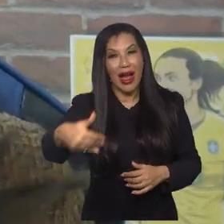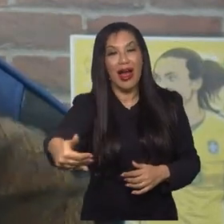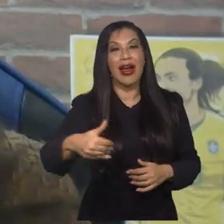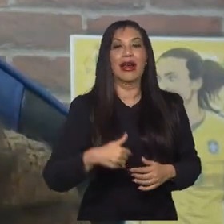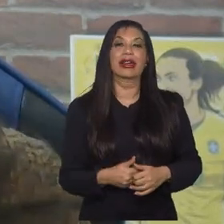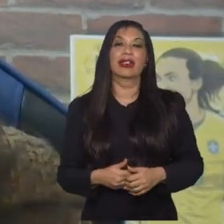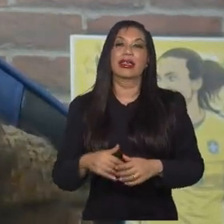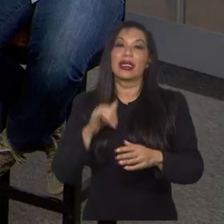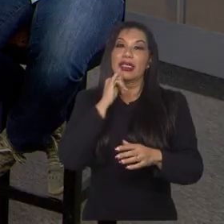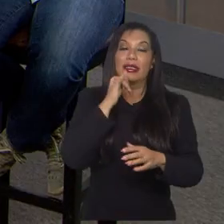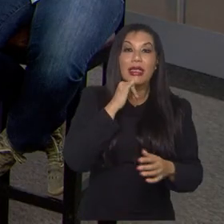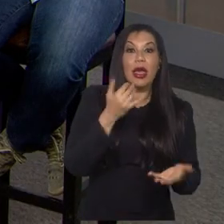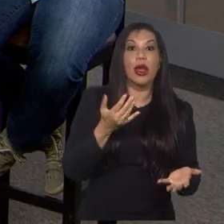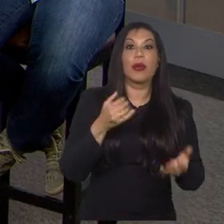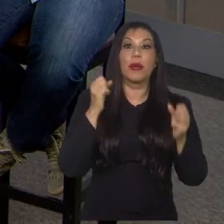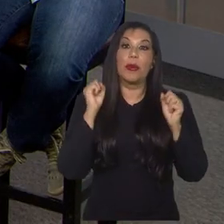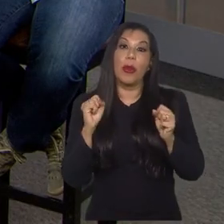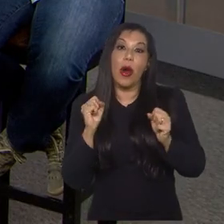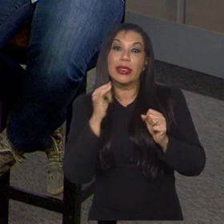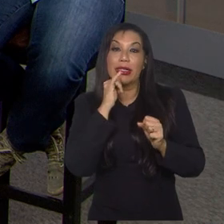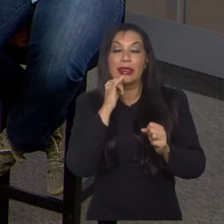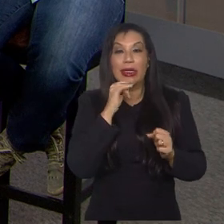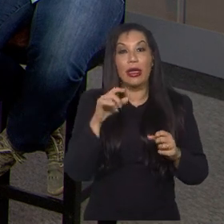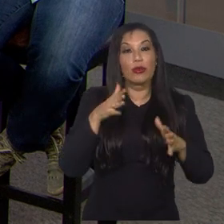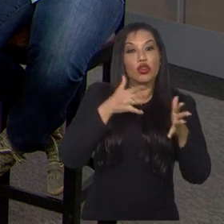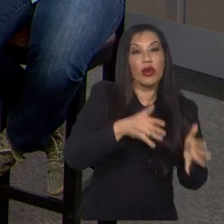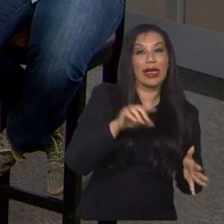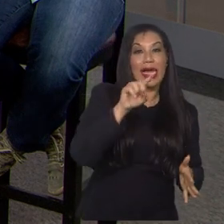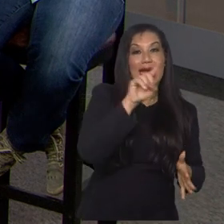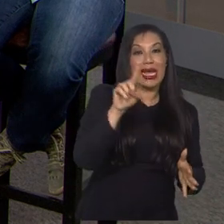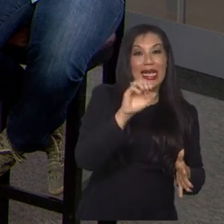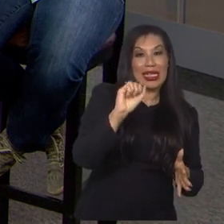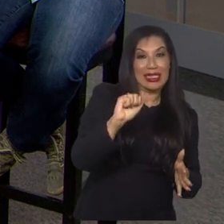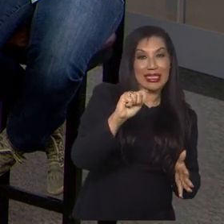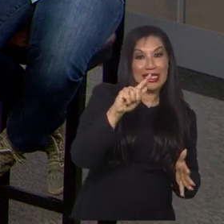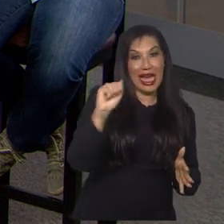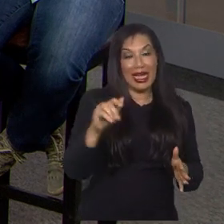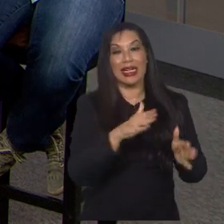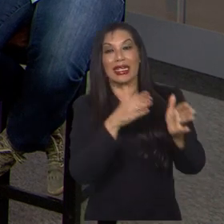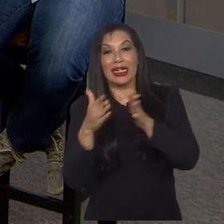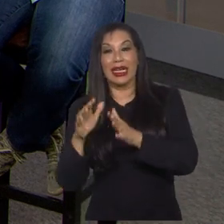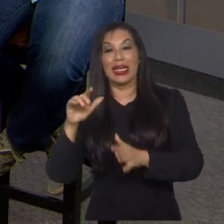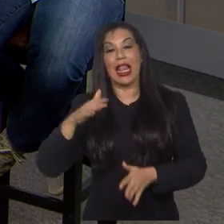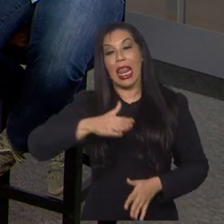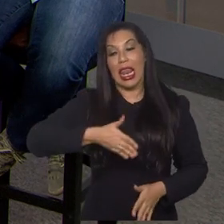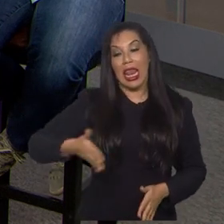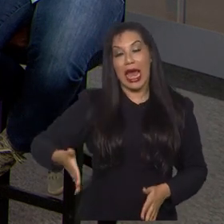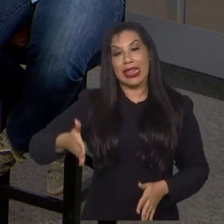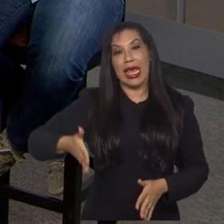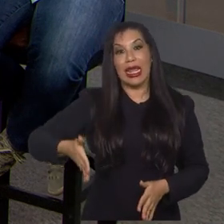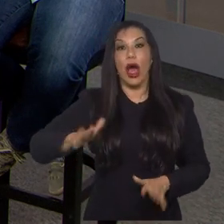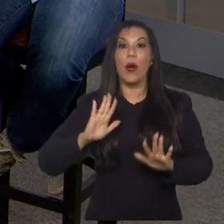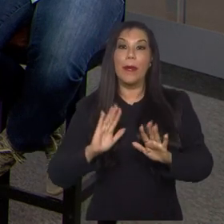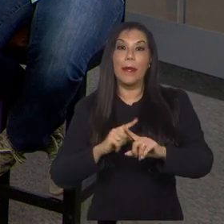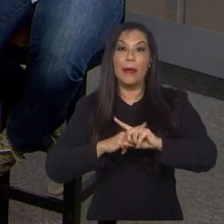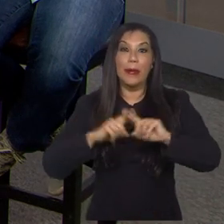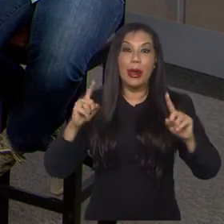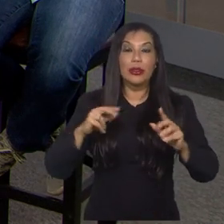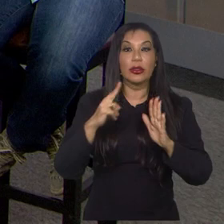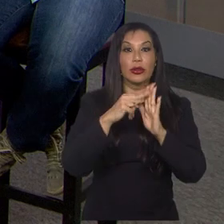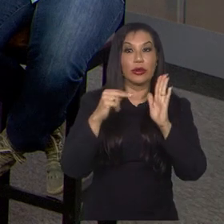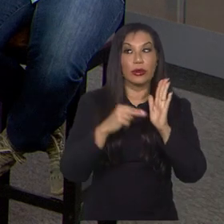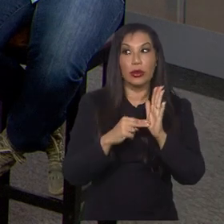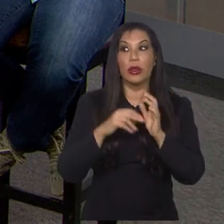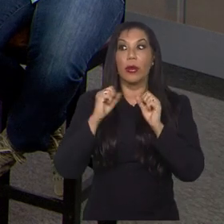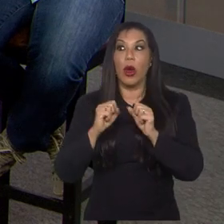Exato, é uma defensora, ela pode jogar tanto na zaga quanto na lateral. A Nova Zelândia tá recuperando uma jogadora muito importante